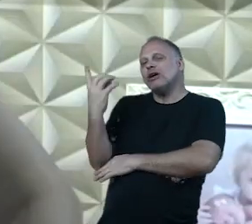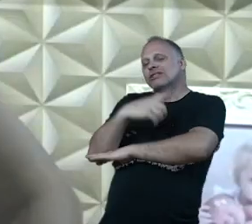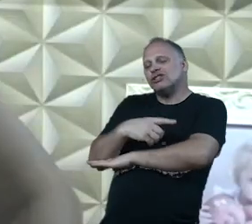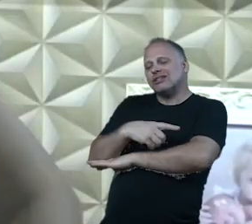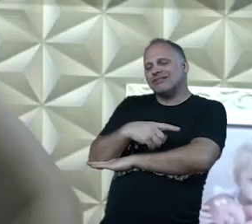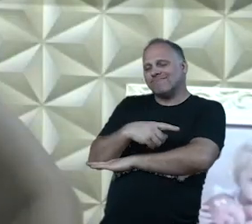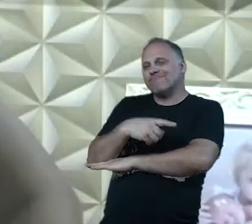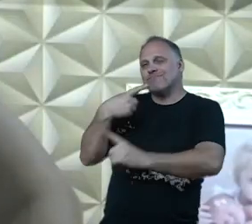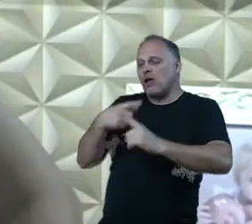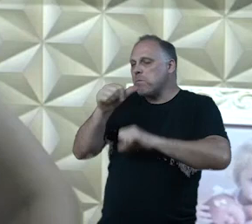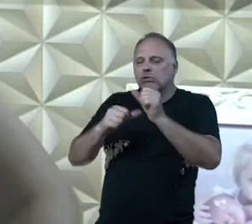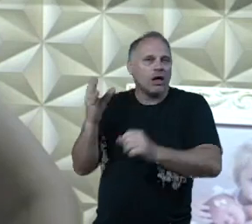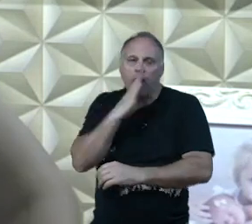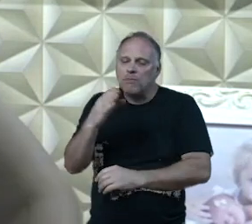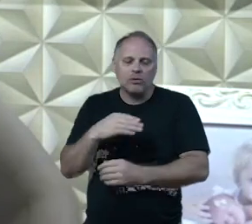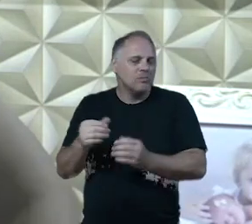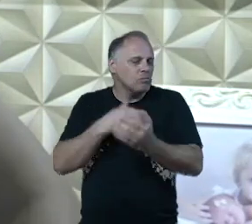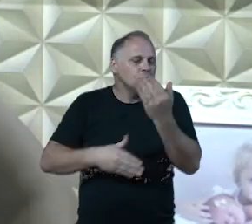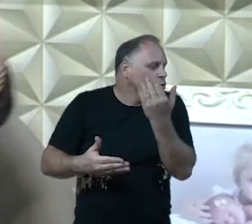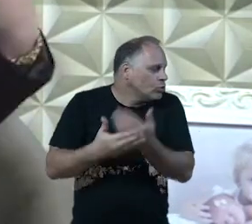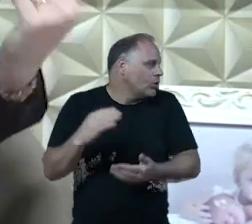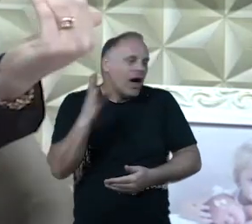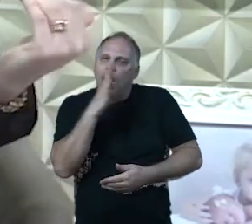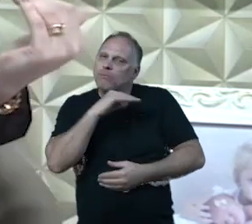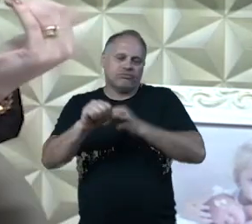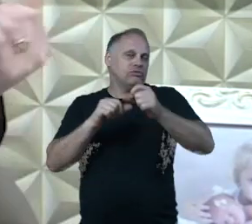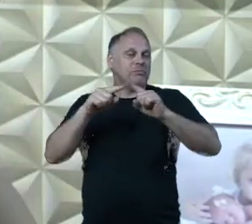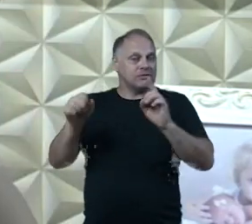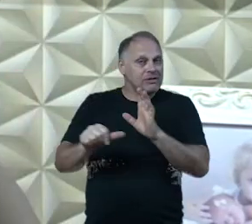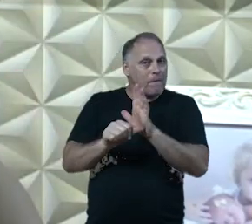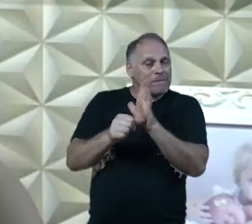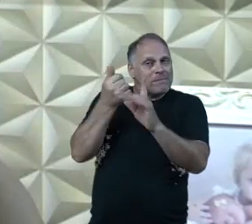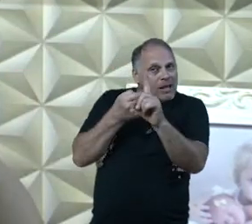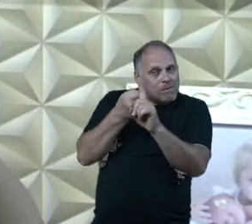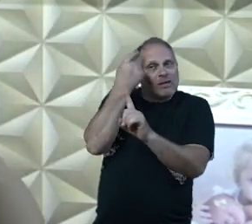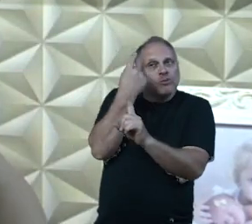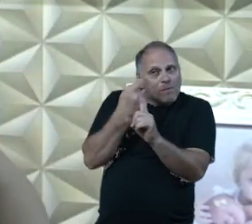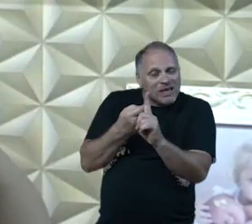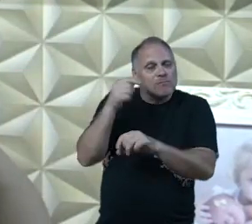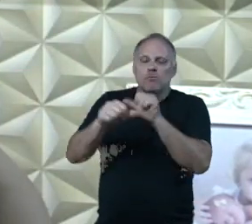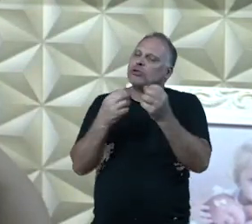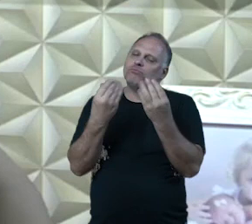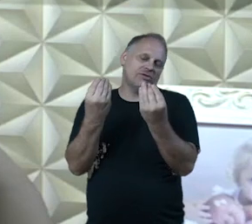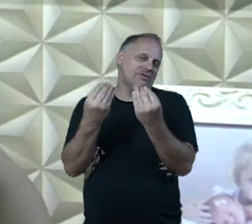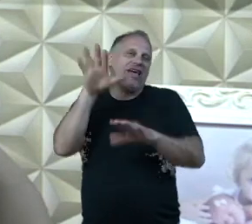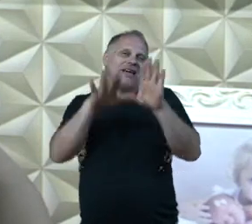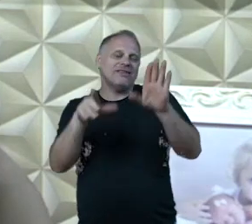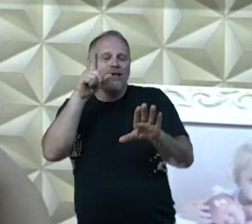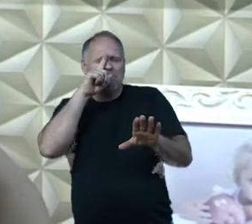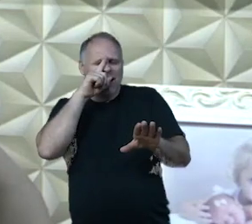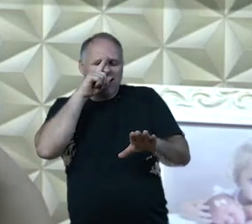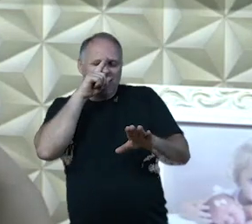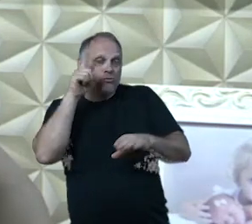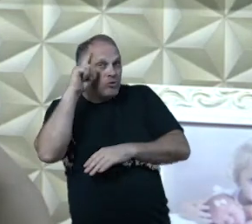porque o bebê, ele muda muito rápido nesse primeiro ano todo, né? Mas nesse primeiro mês ele muda muito e às vezes as